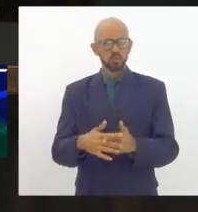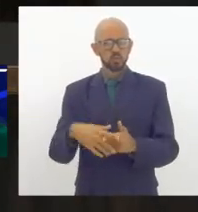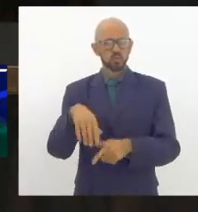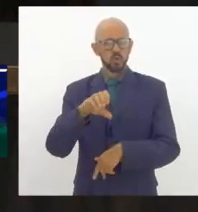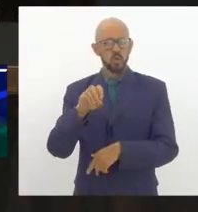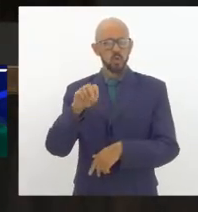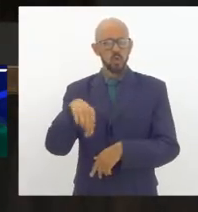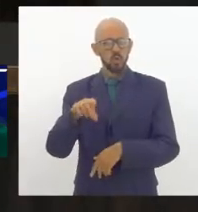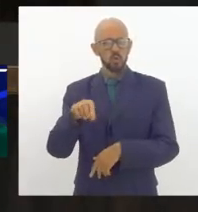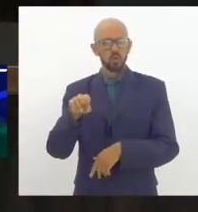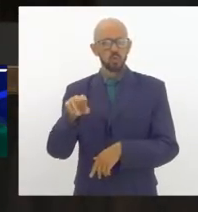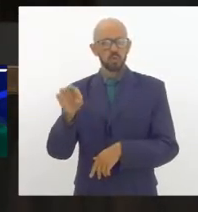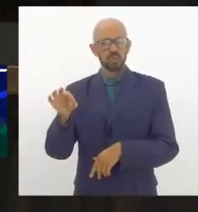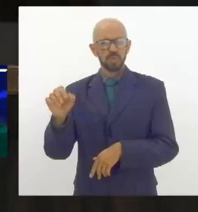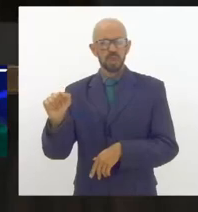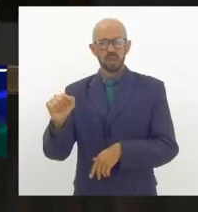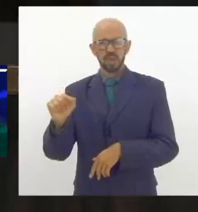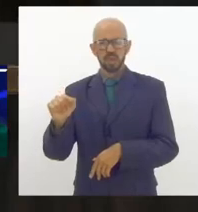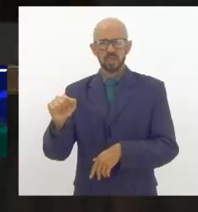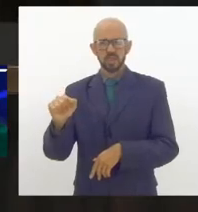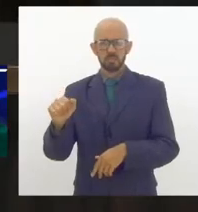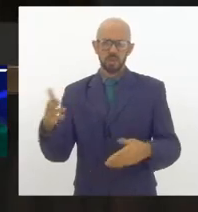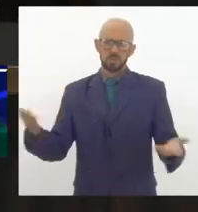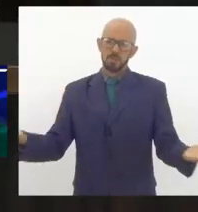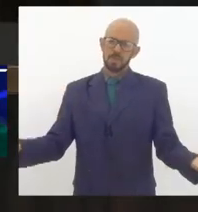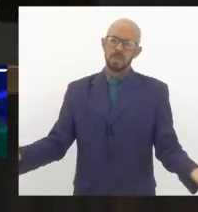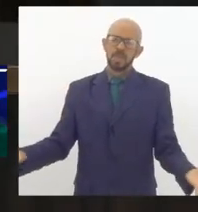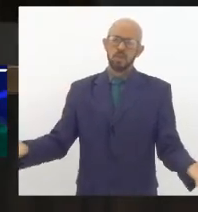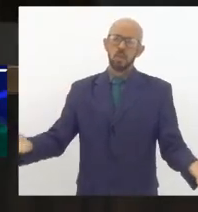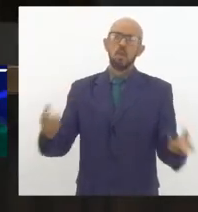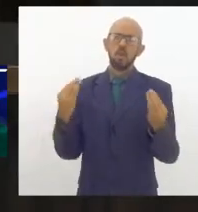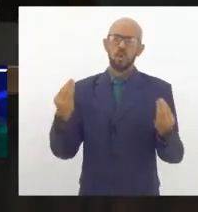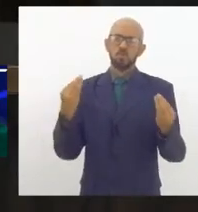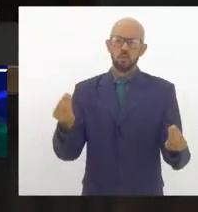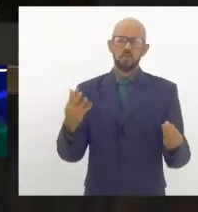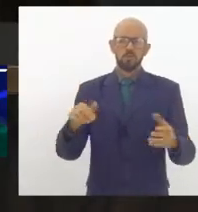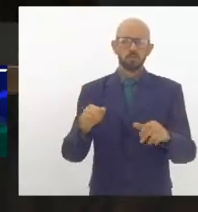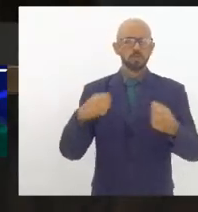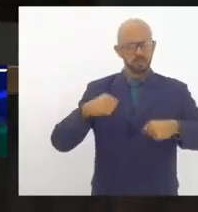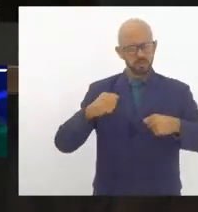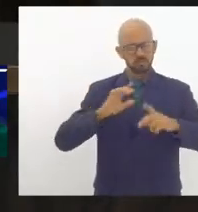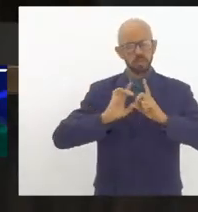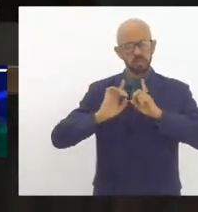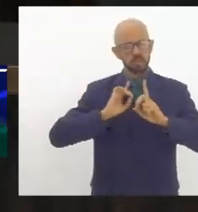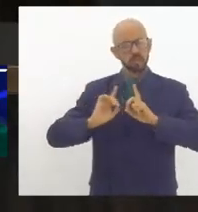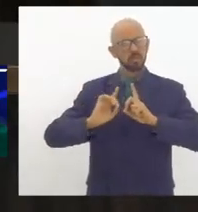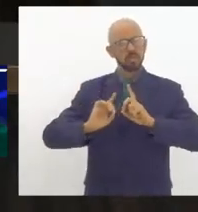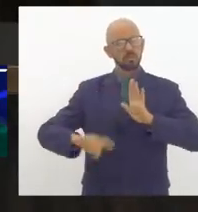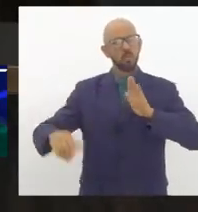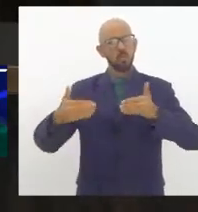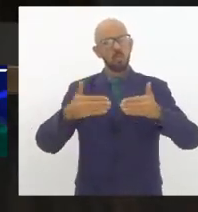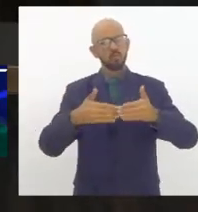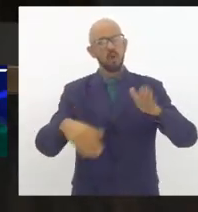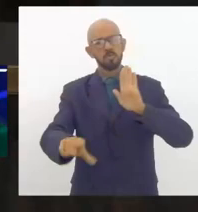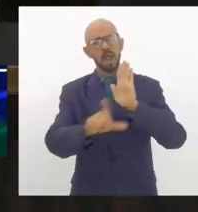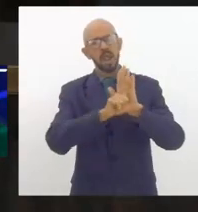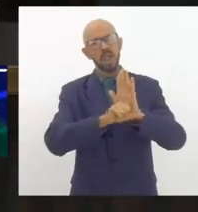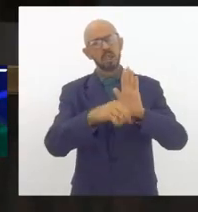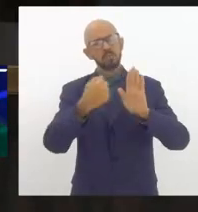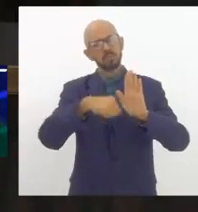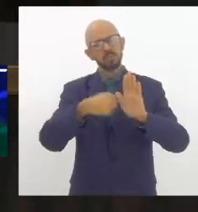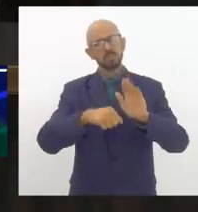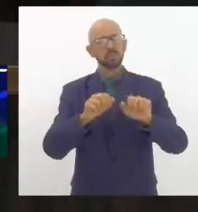crime não gente não tem nós vamos trazer a discussão para o campo legal que tem que ser